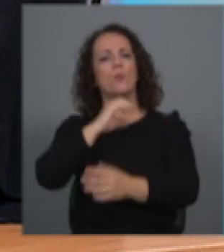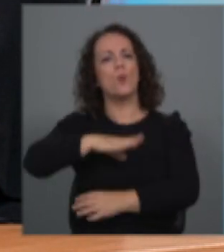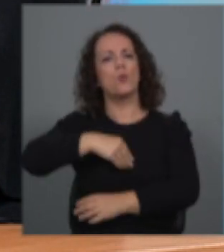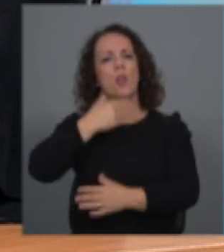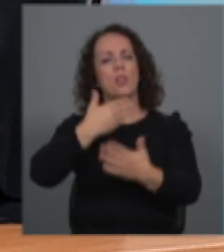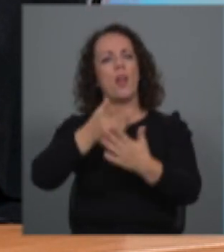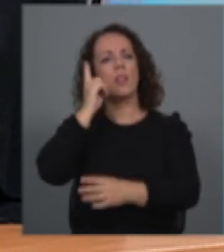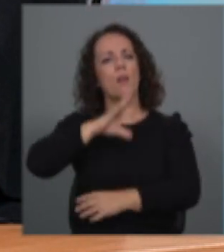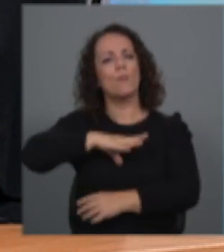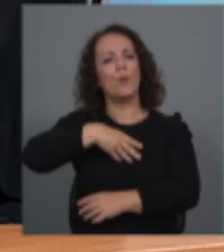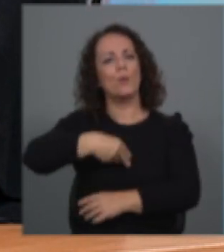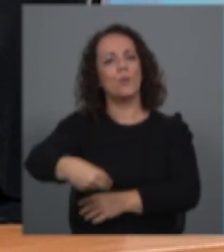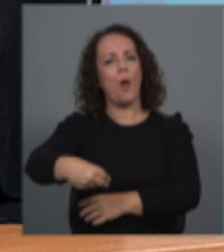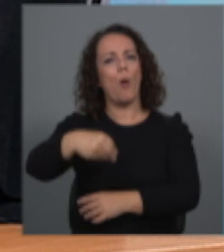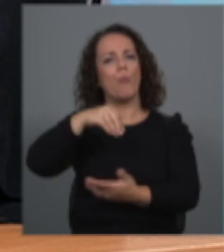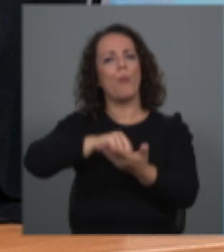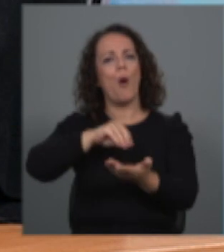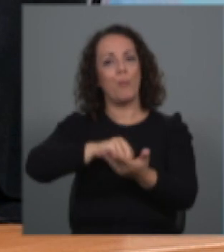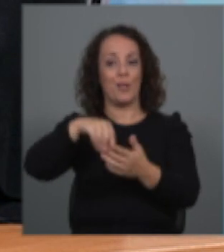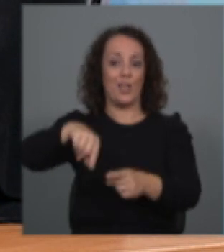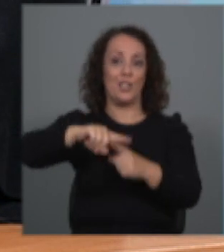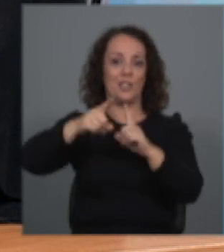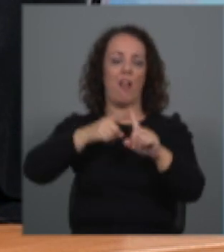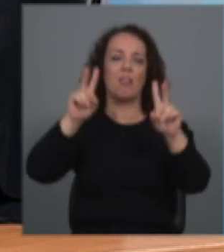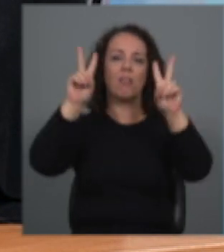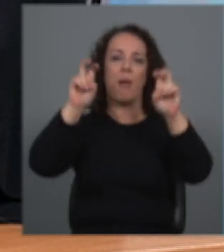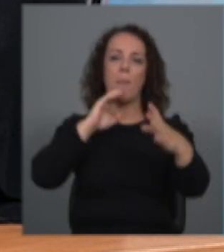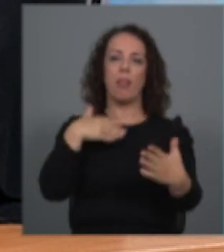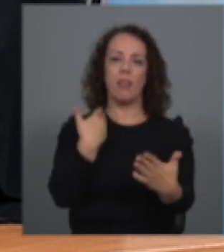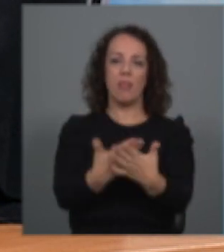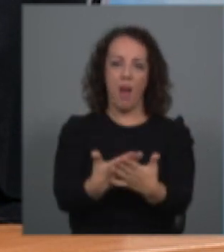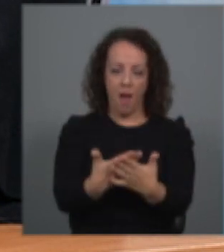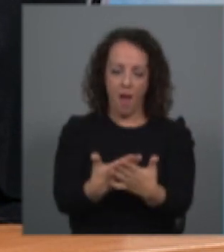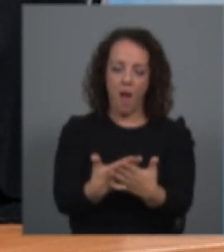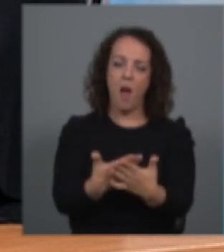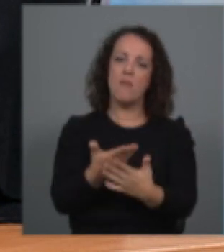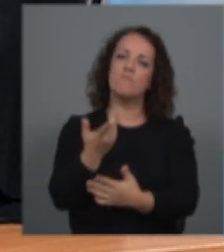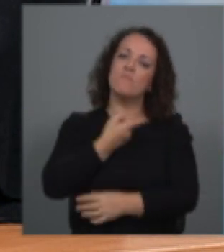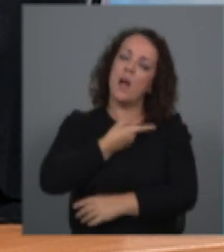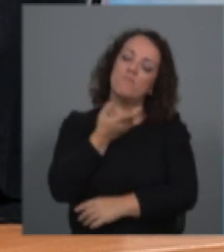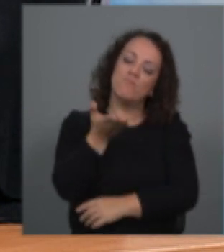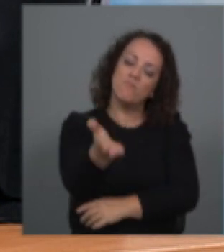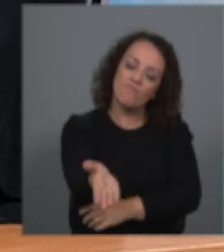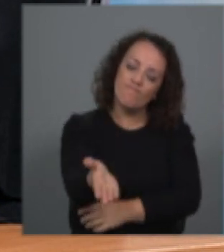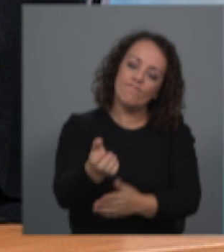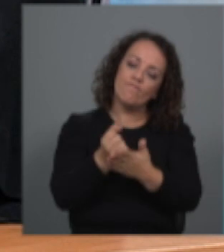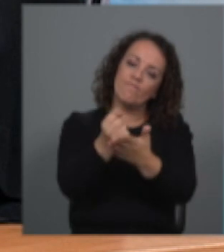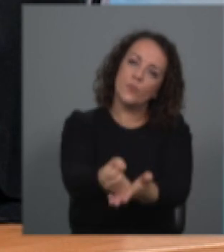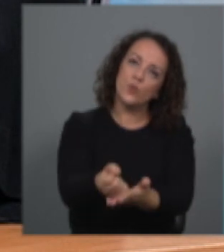e neste ano, com este lema, estende a tua mão ao pobre,